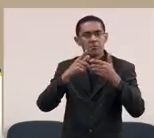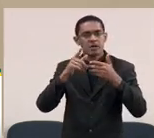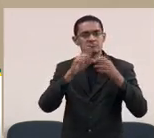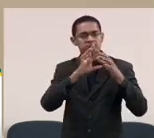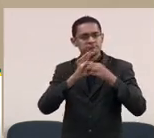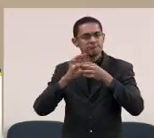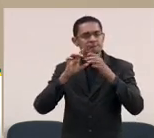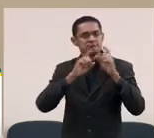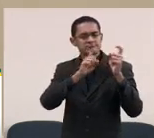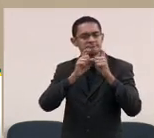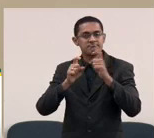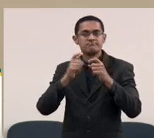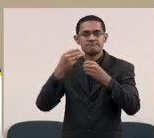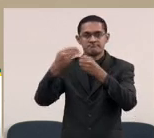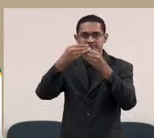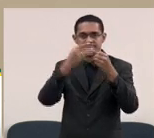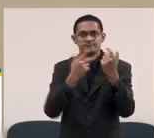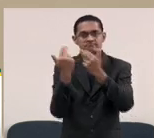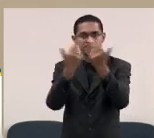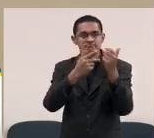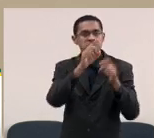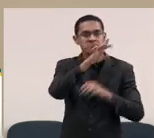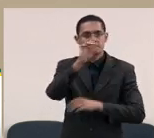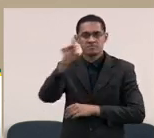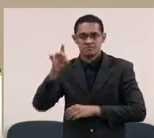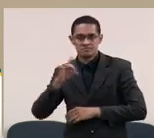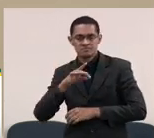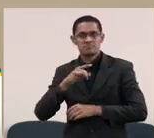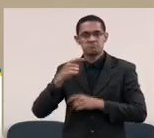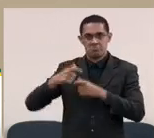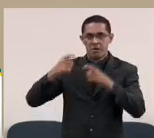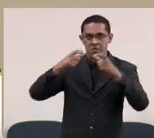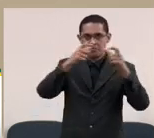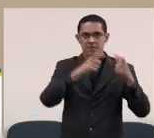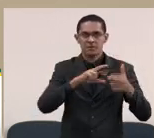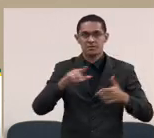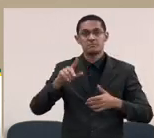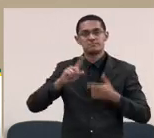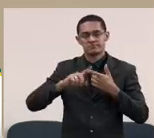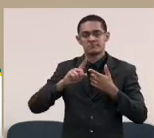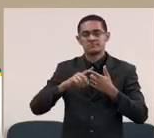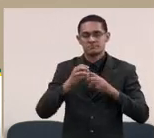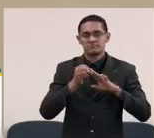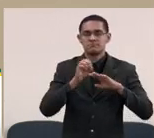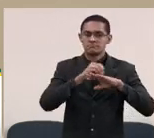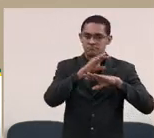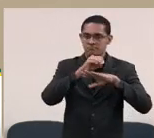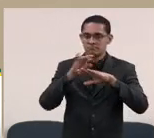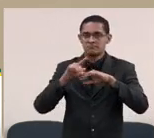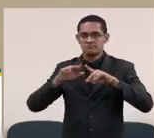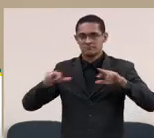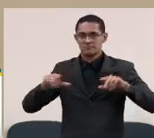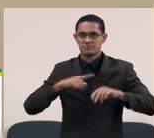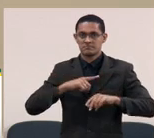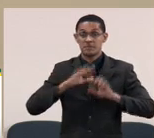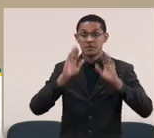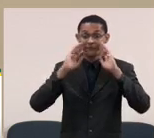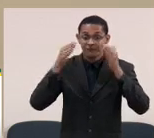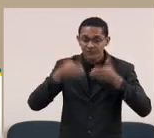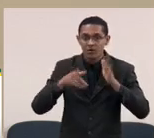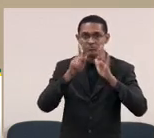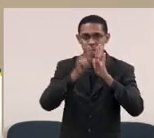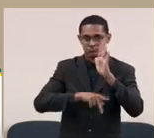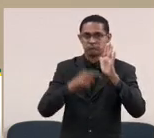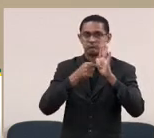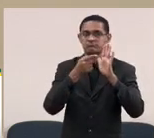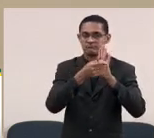os municípios para que eles também tenham a sua legislação municipal e, evidentemente, disponibilizem as suas listas. Então, o objetivo do projeto é esse.